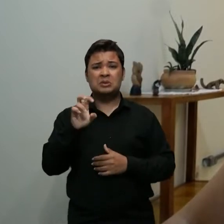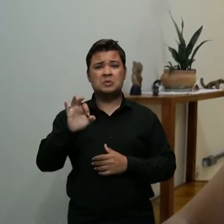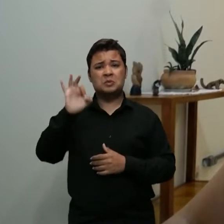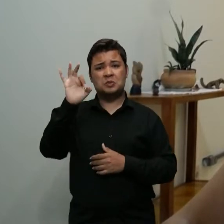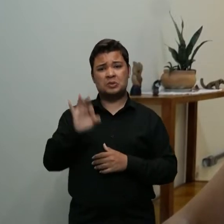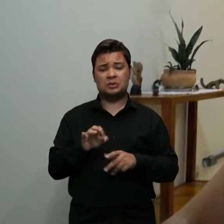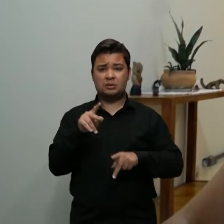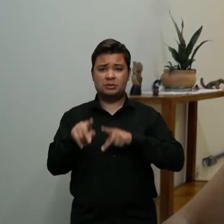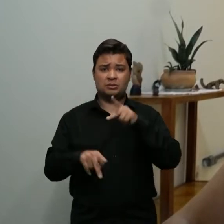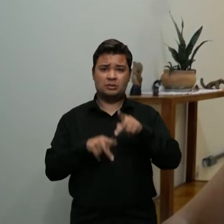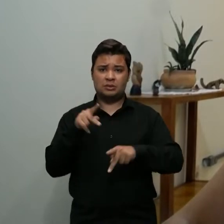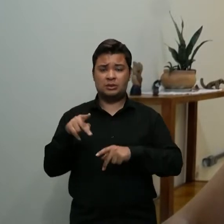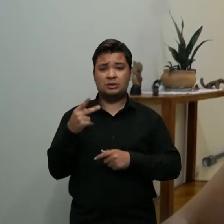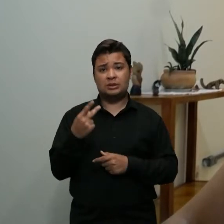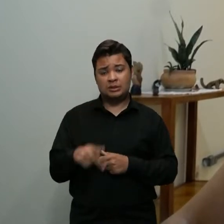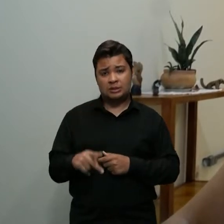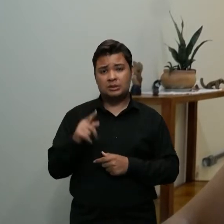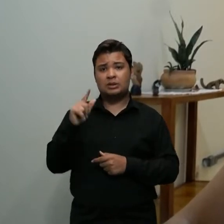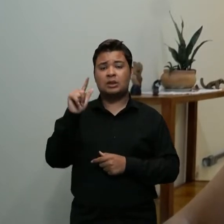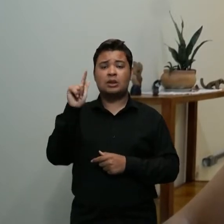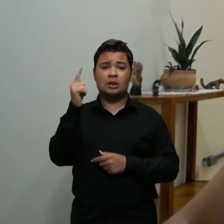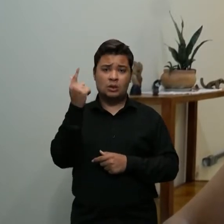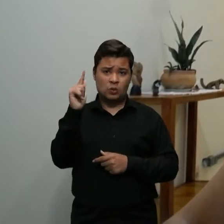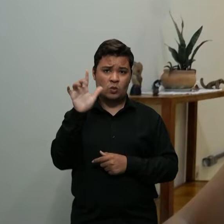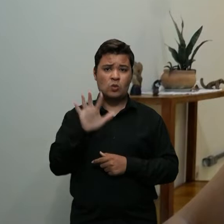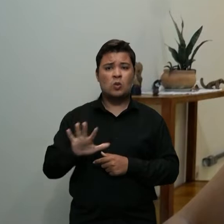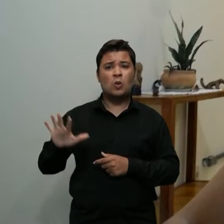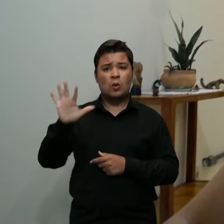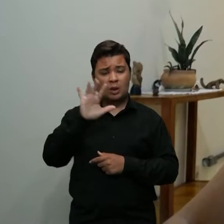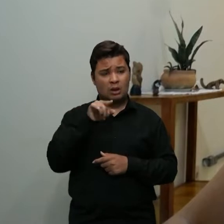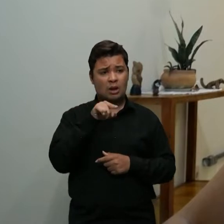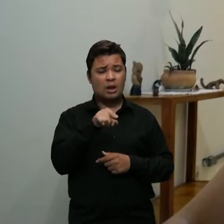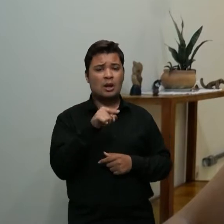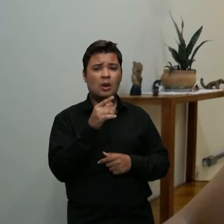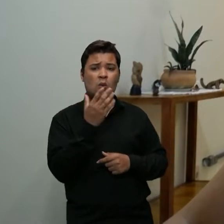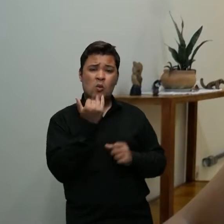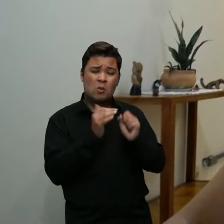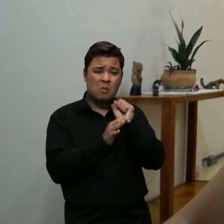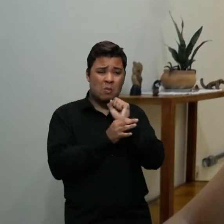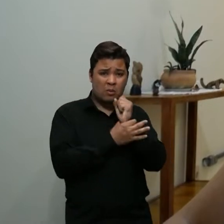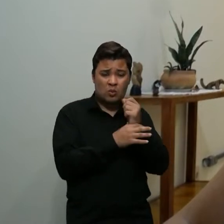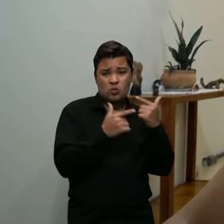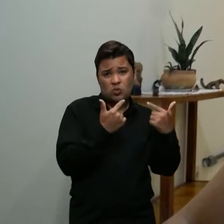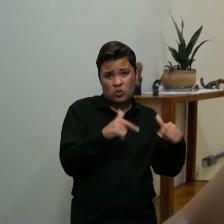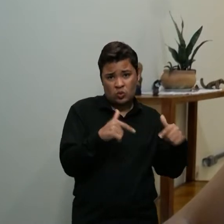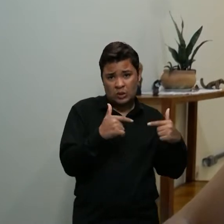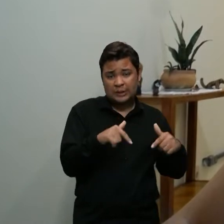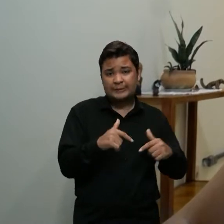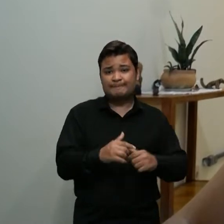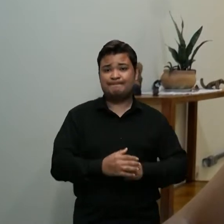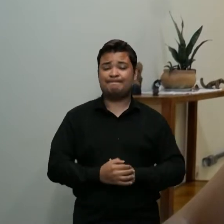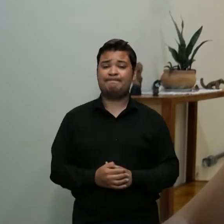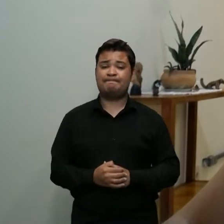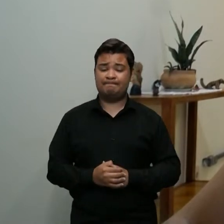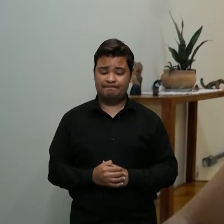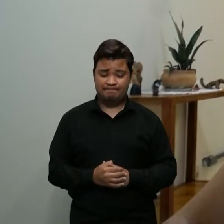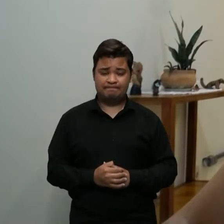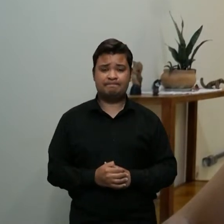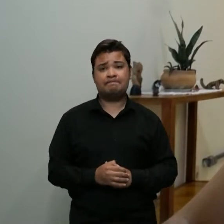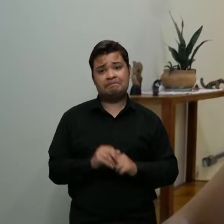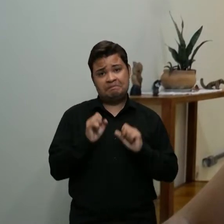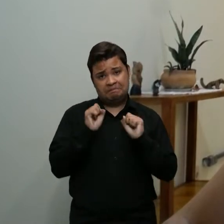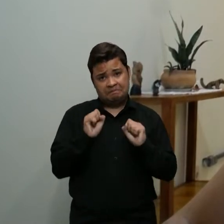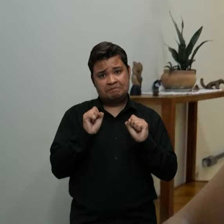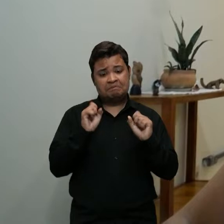população goiana que convive com algum grau de insegurança alimentar e nutricional. E a gente pode pensar aí,